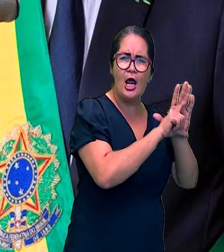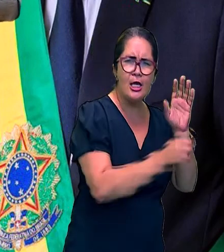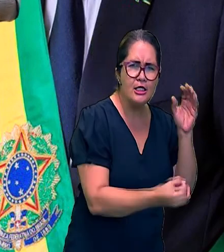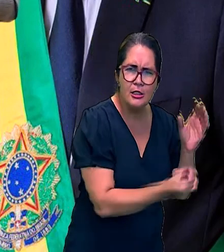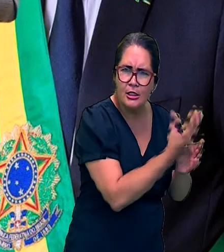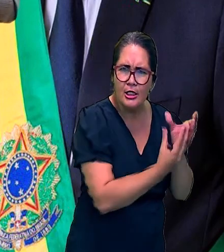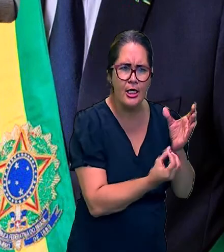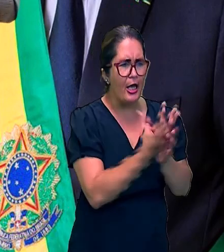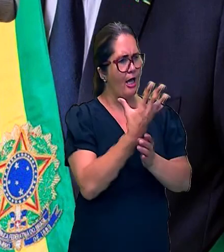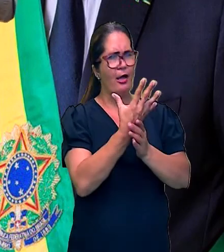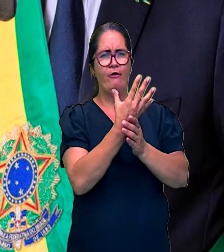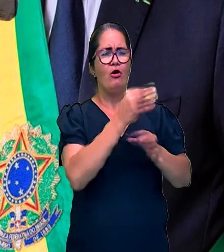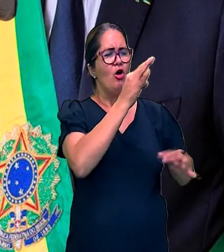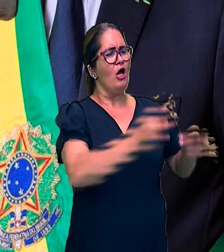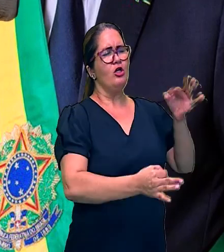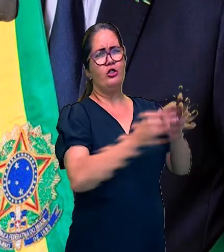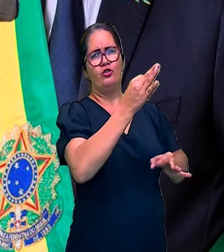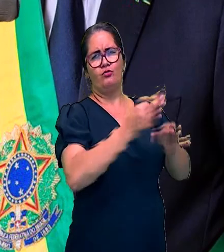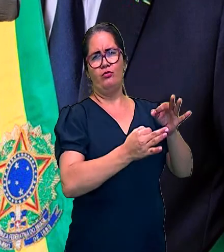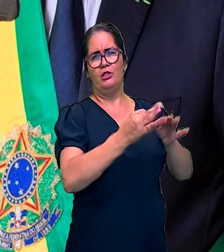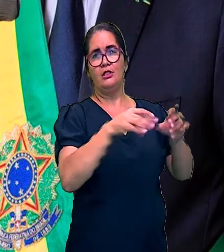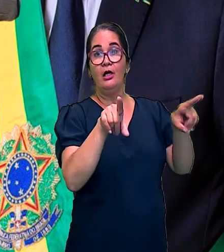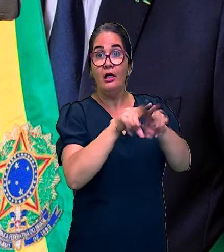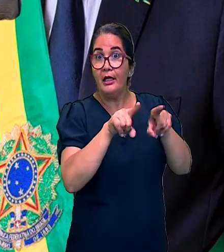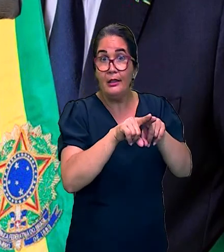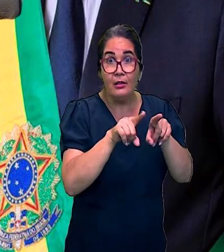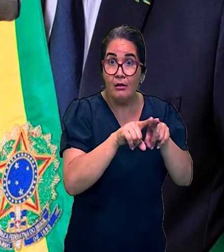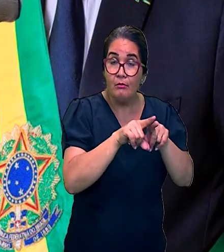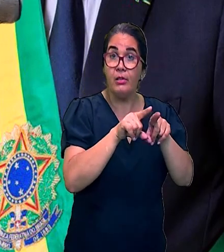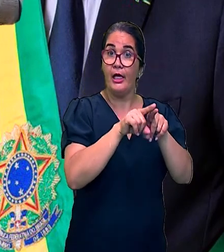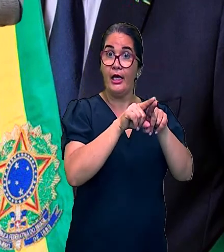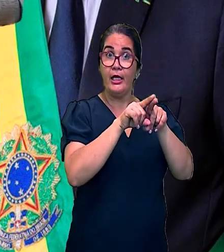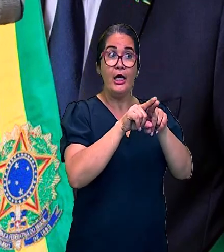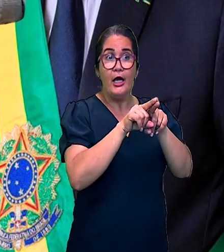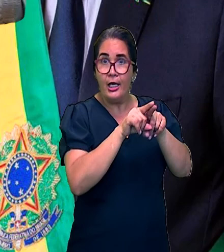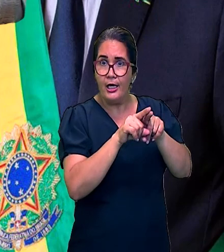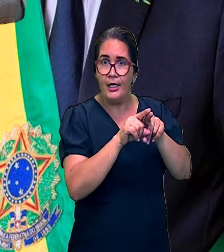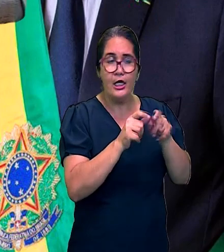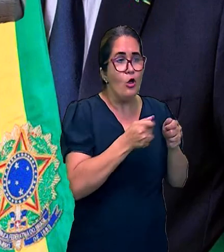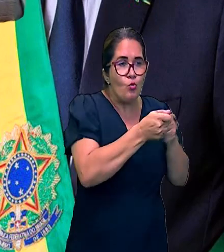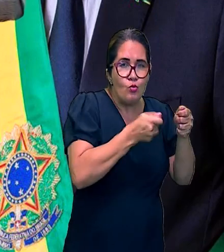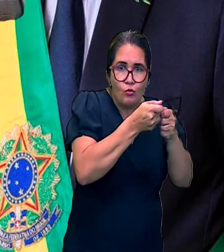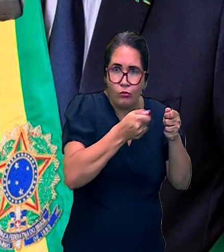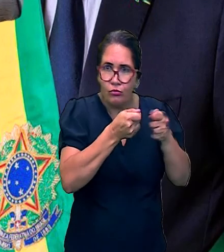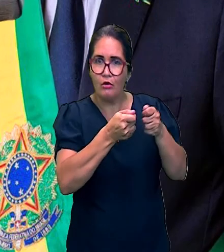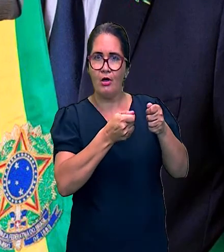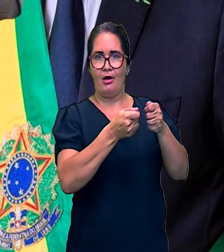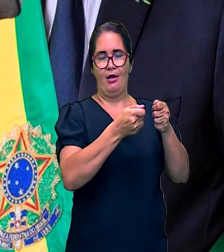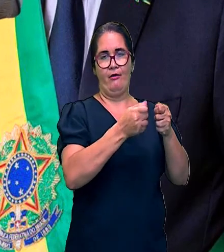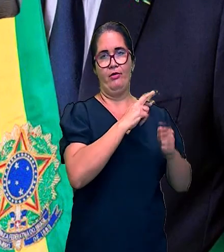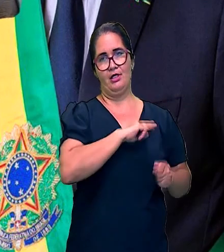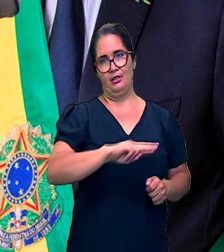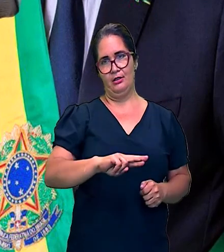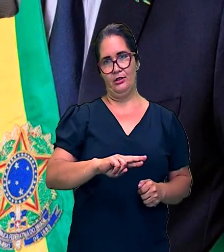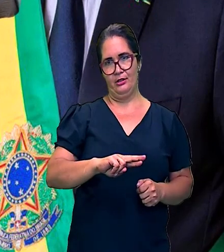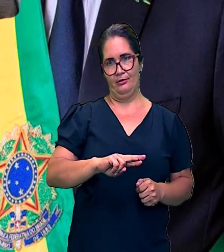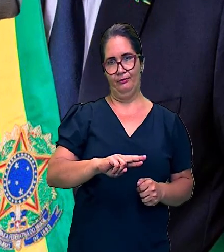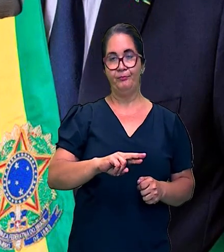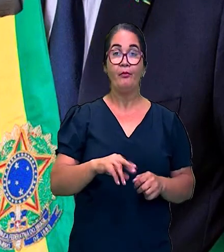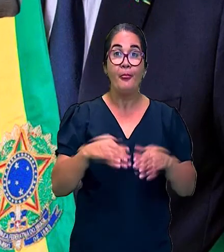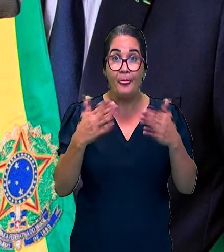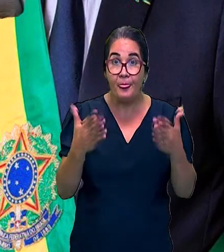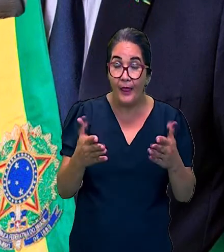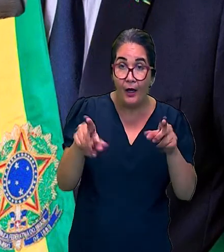os crimes e dirigir rituais religiosos. Um dos principais resultados do surgimento das cidades e do